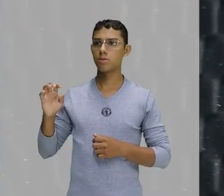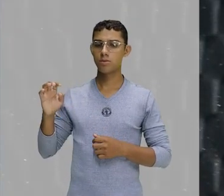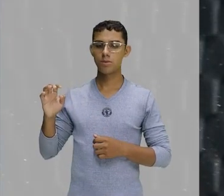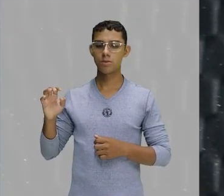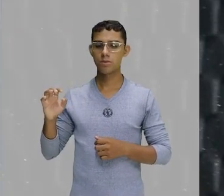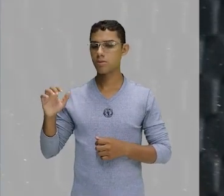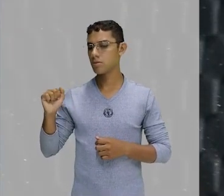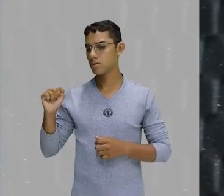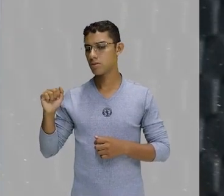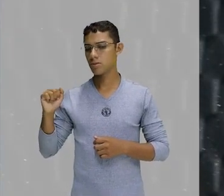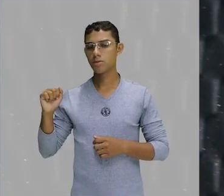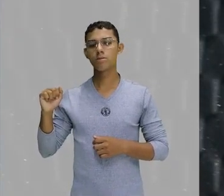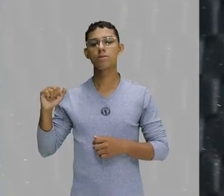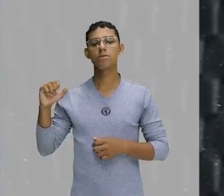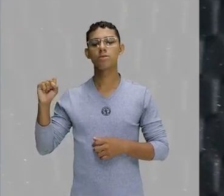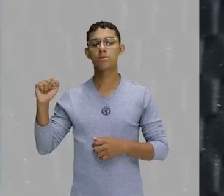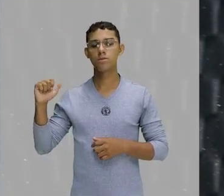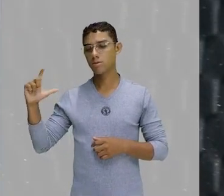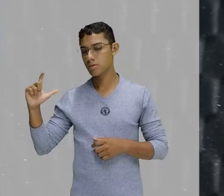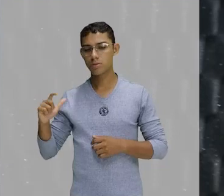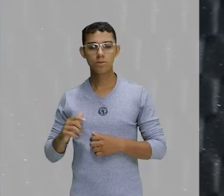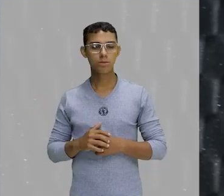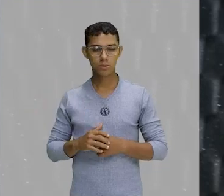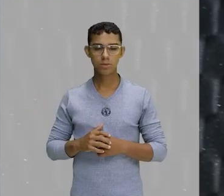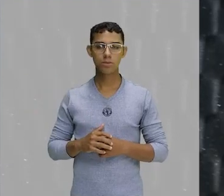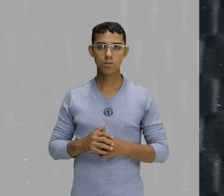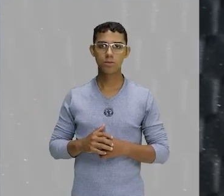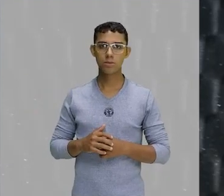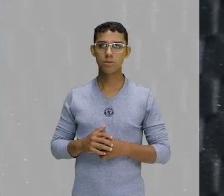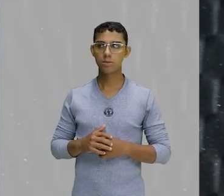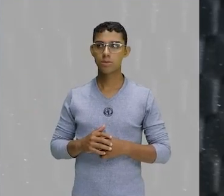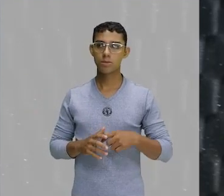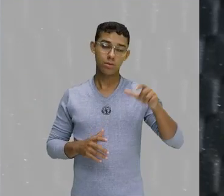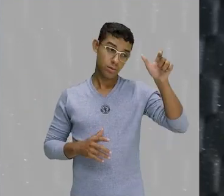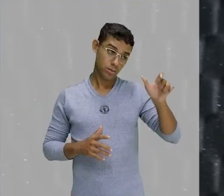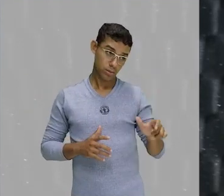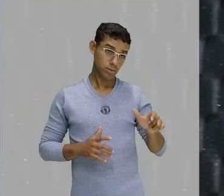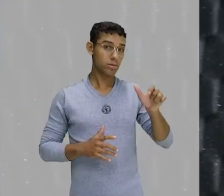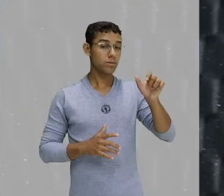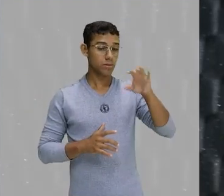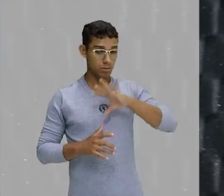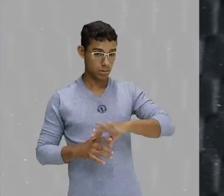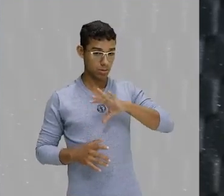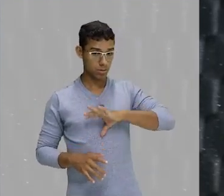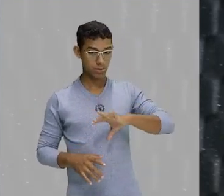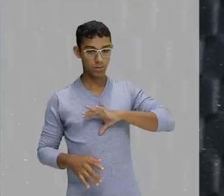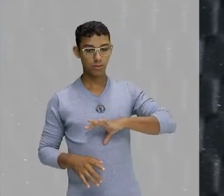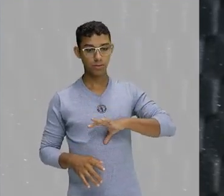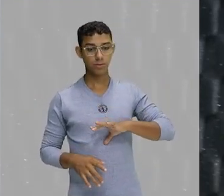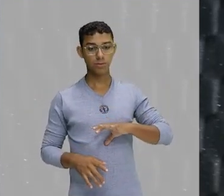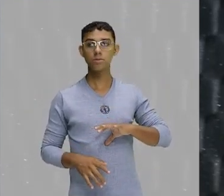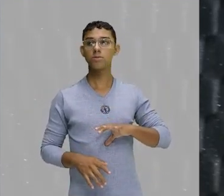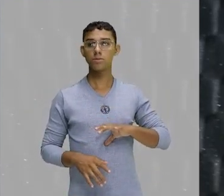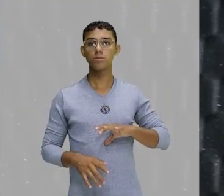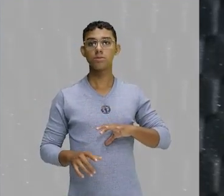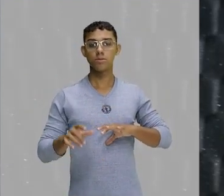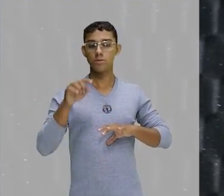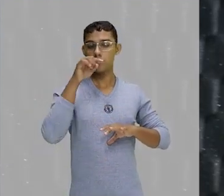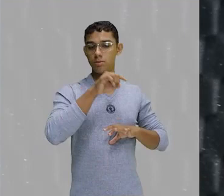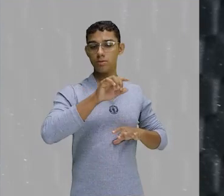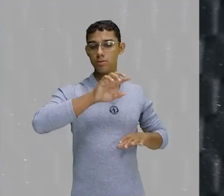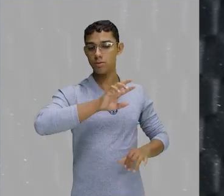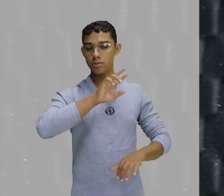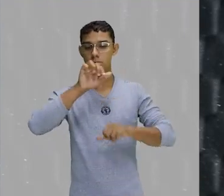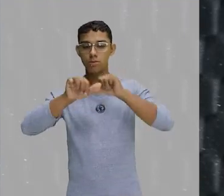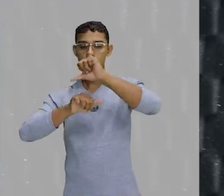sal, tá? Por quê? Porque as palavras em português são femininas no espanhol.